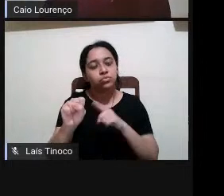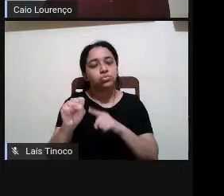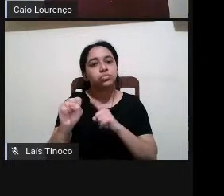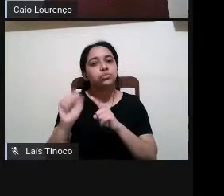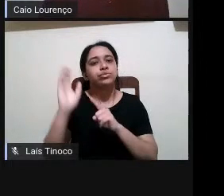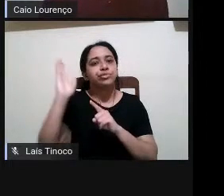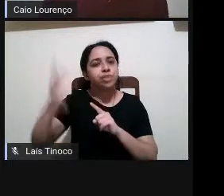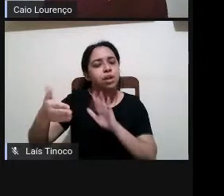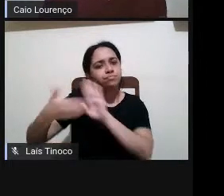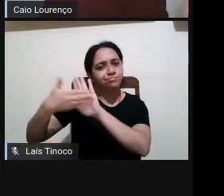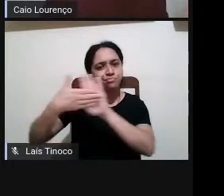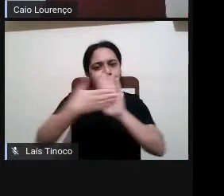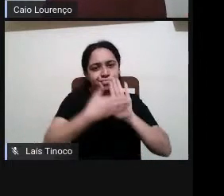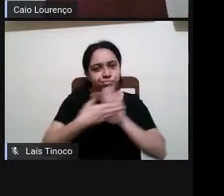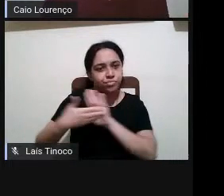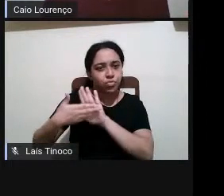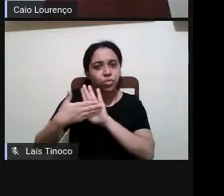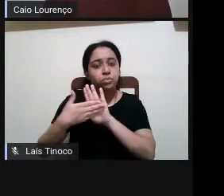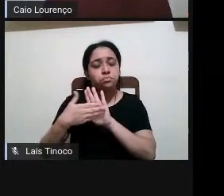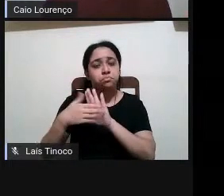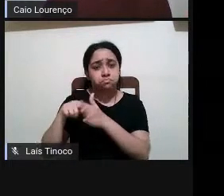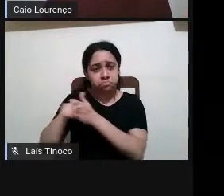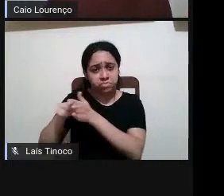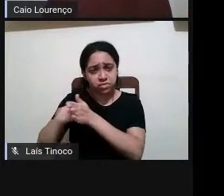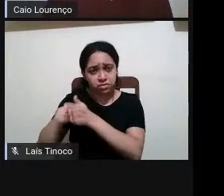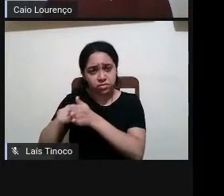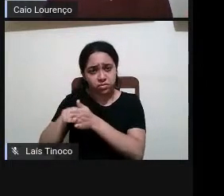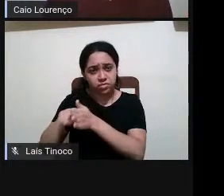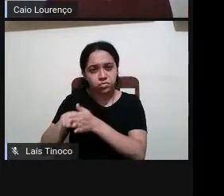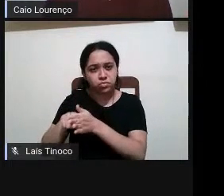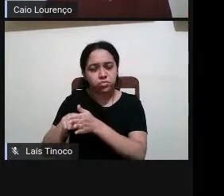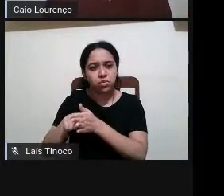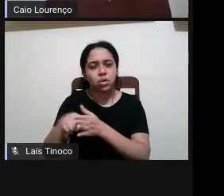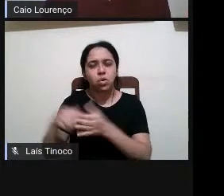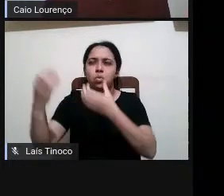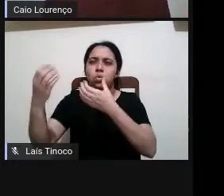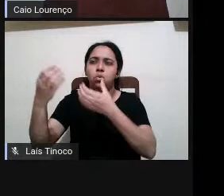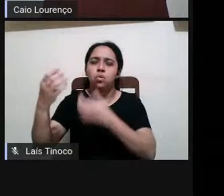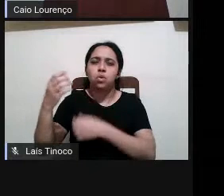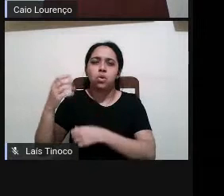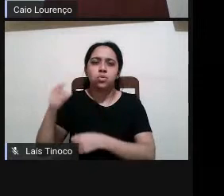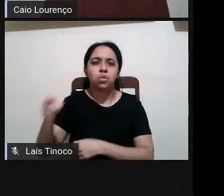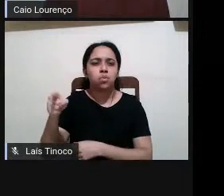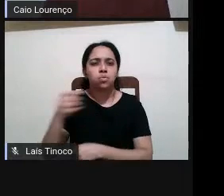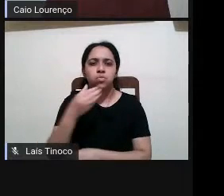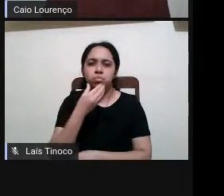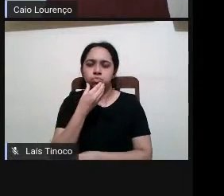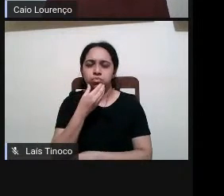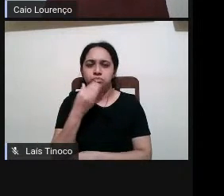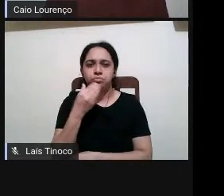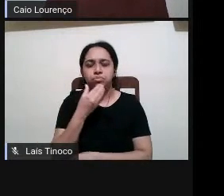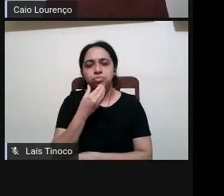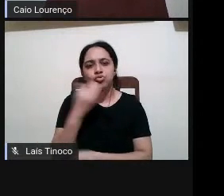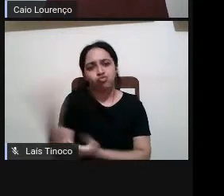alguns pesquisadores, recentemente até de um concurso pela Google, um rapaz de 18 anos, ele